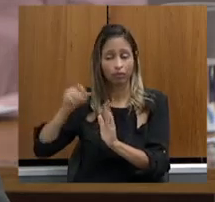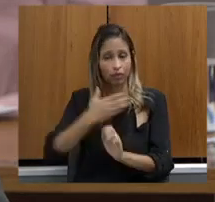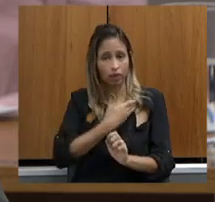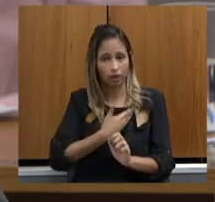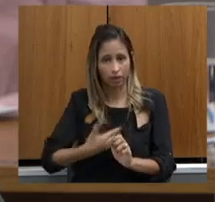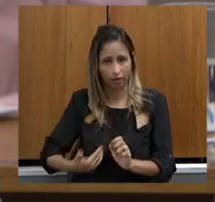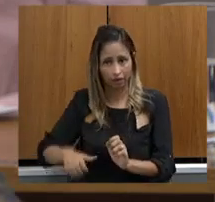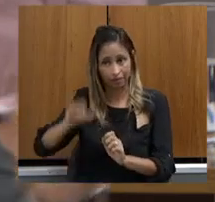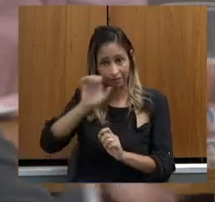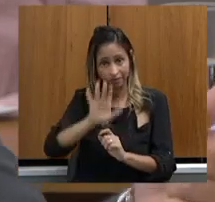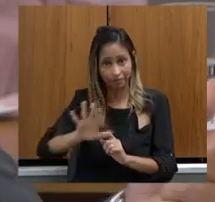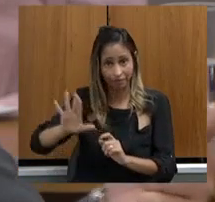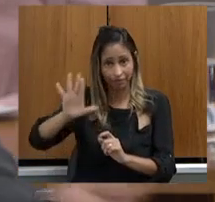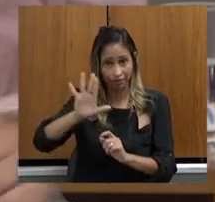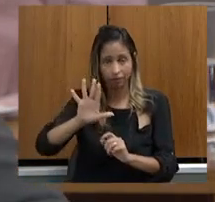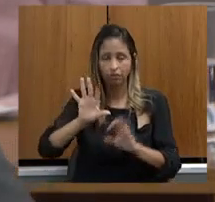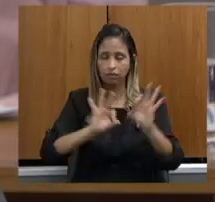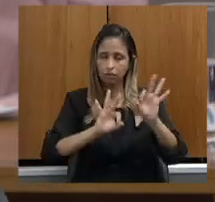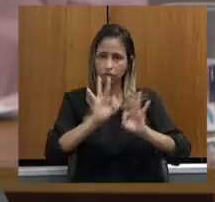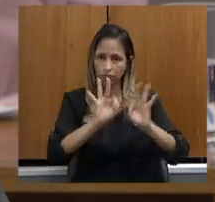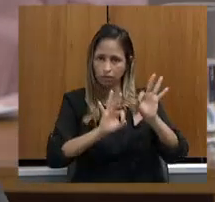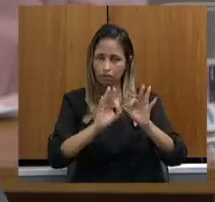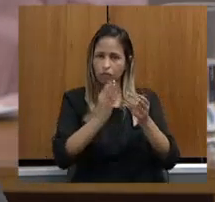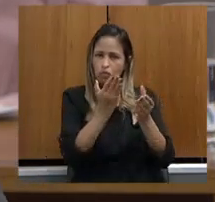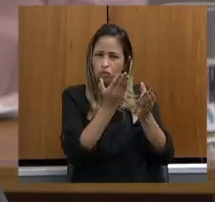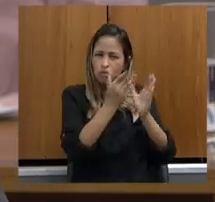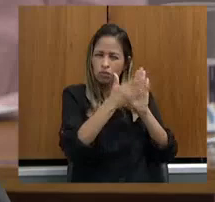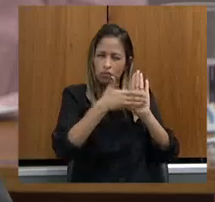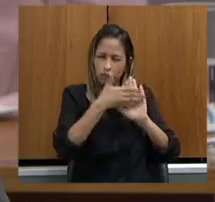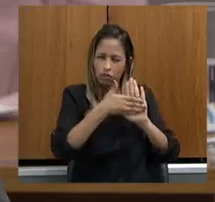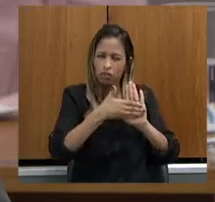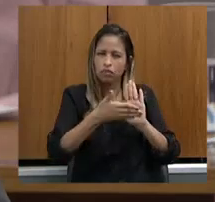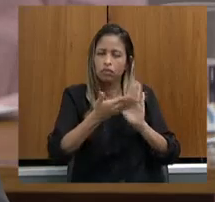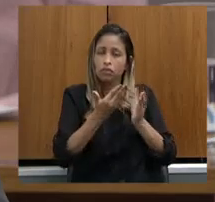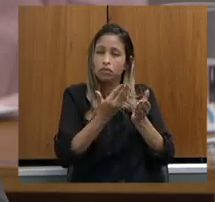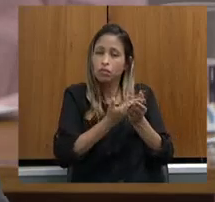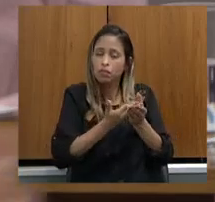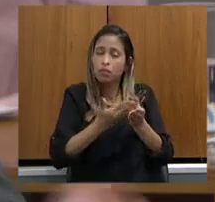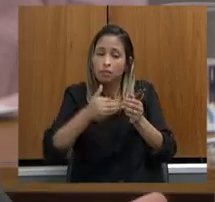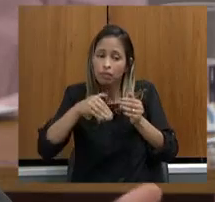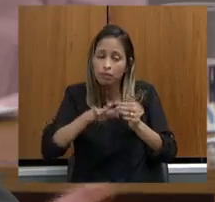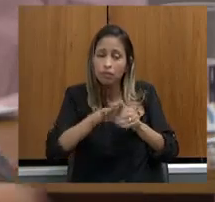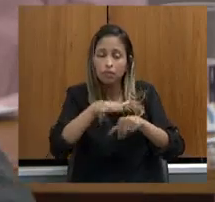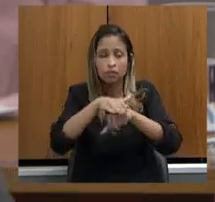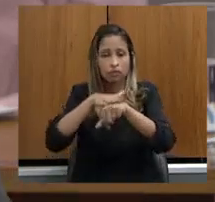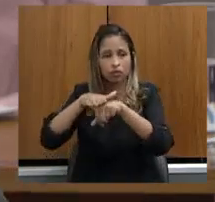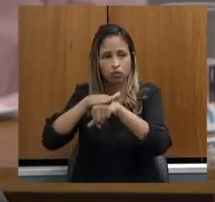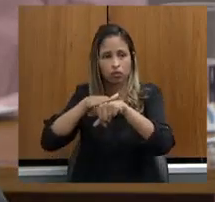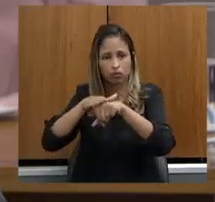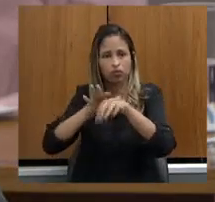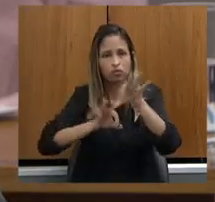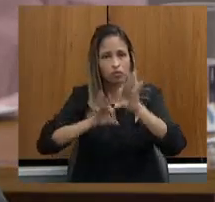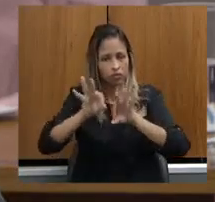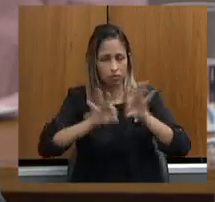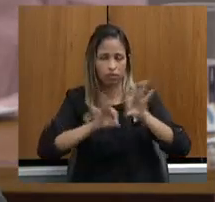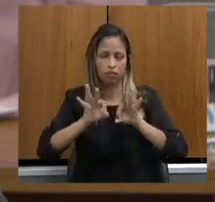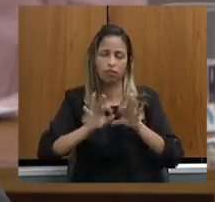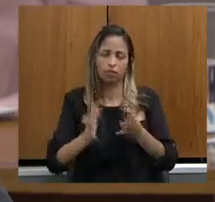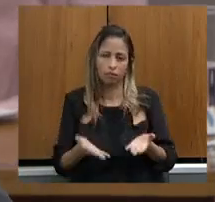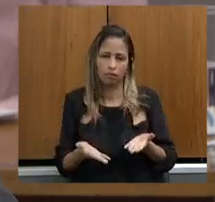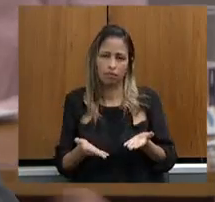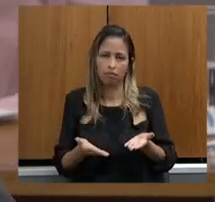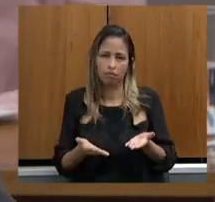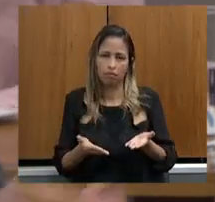governo do estado ele envia seus projetos a Assembleia Legislativa com a intenção de discutir os projetos da Assembleia Legislativo